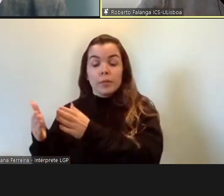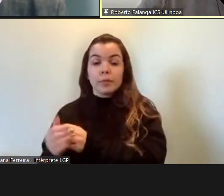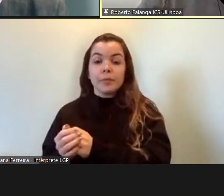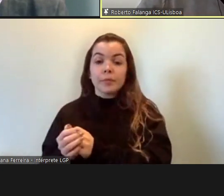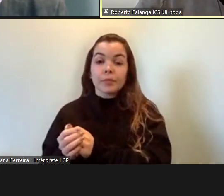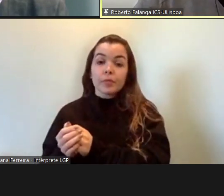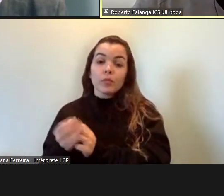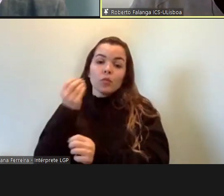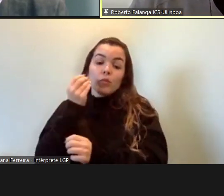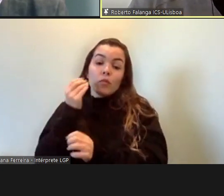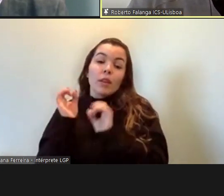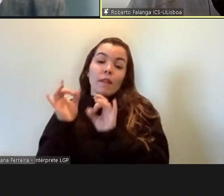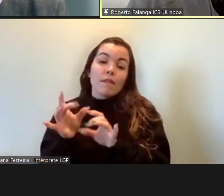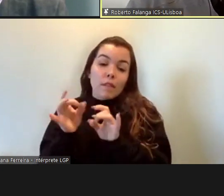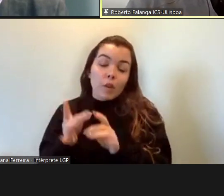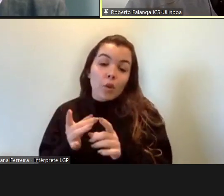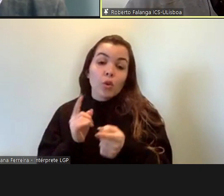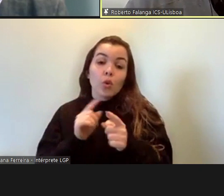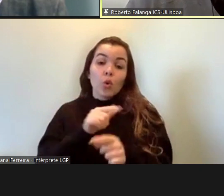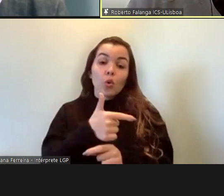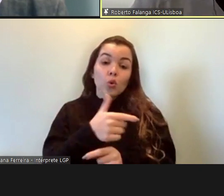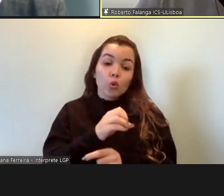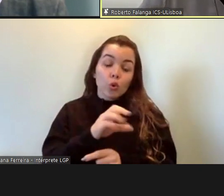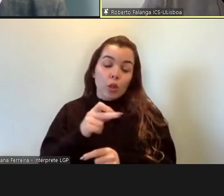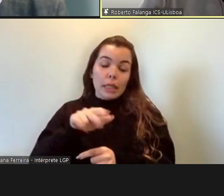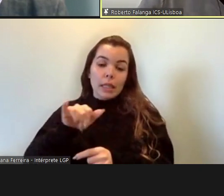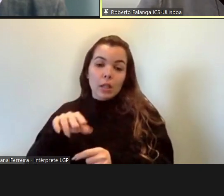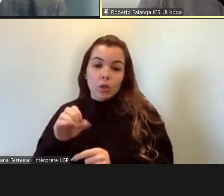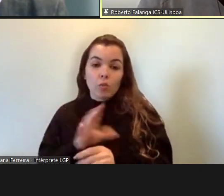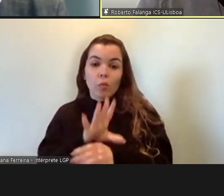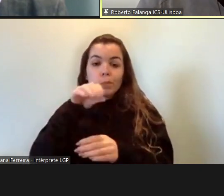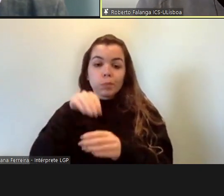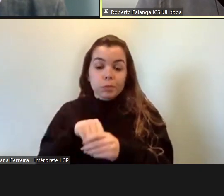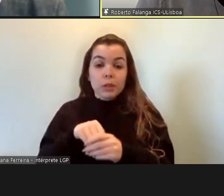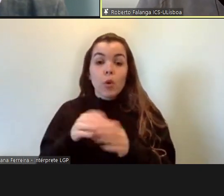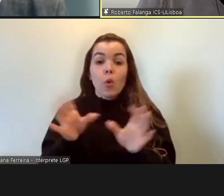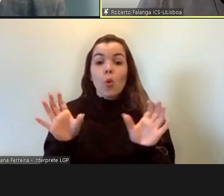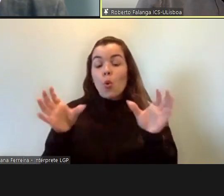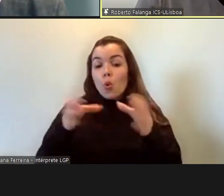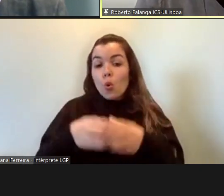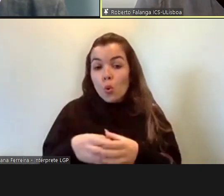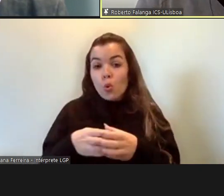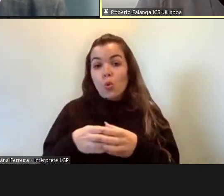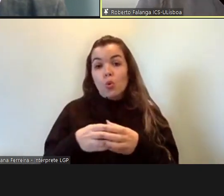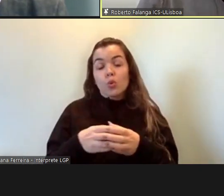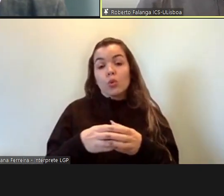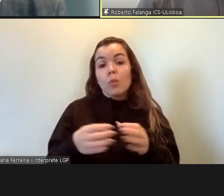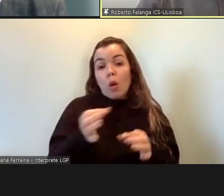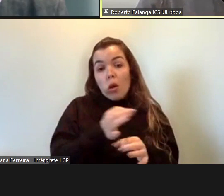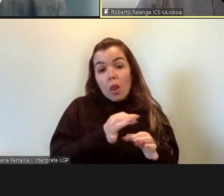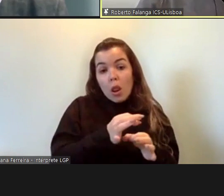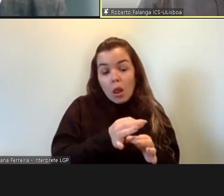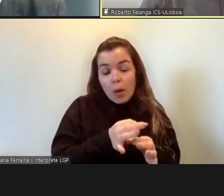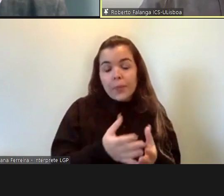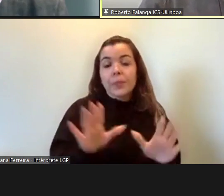se evita o tokenismo na inclusão de grupos subrepresentados?